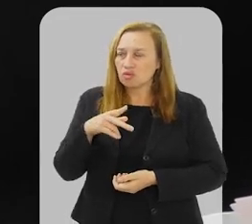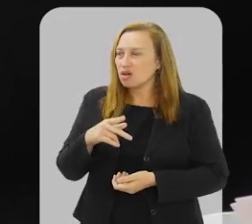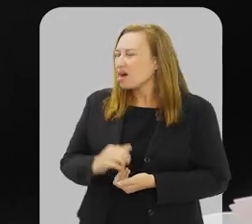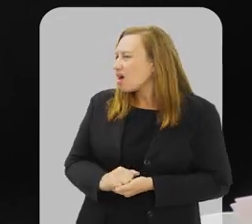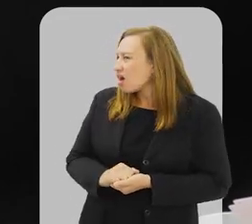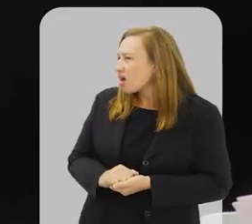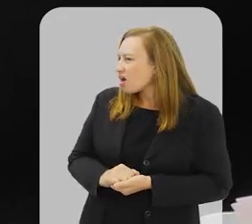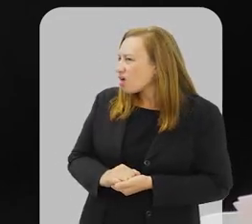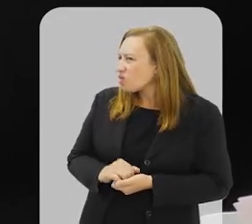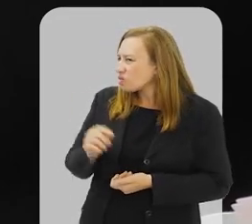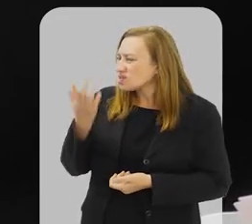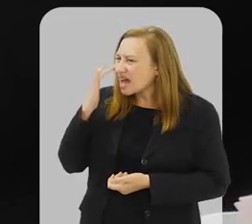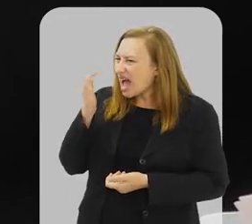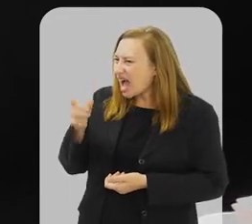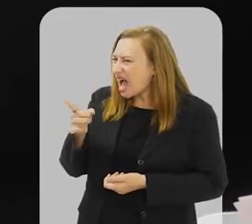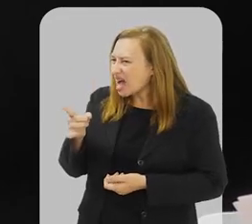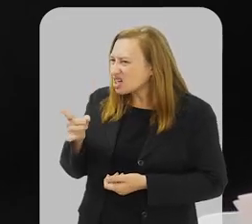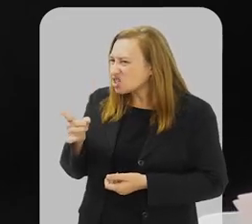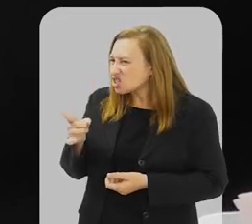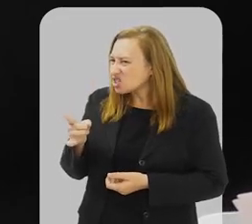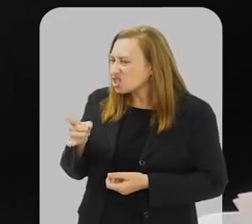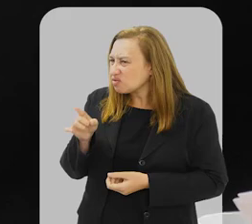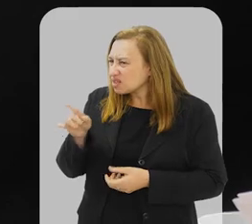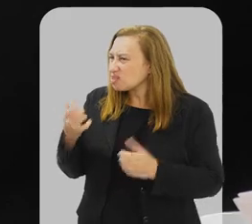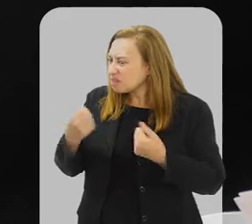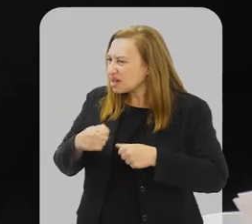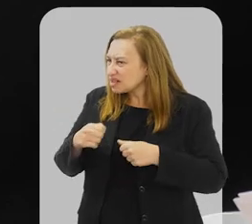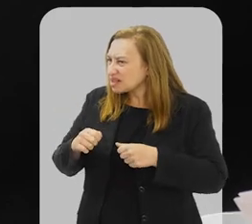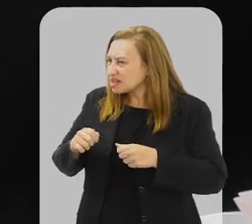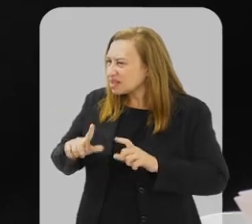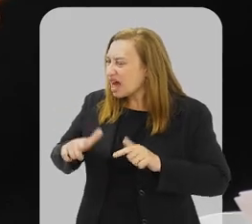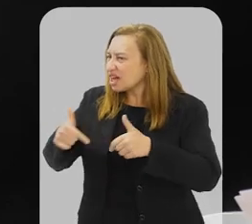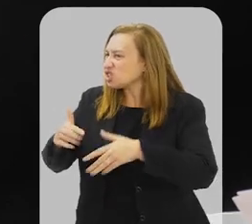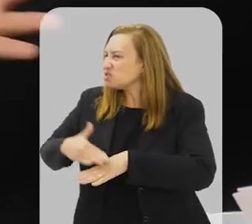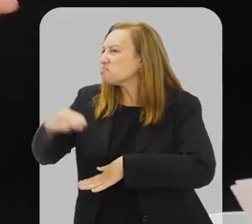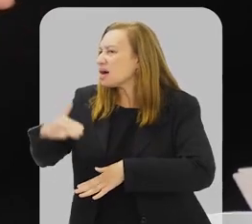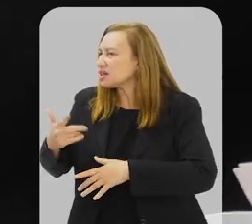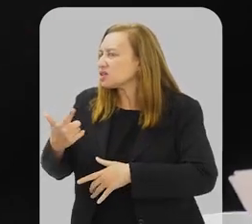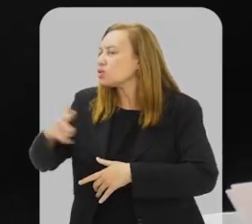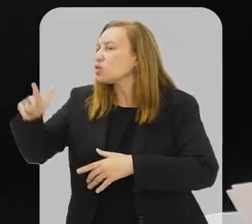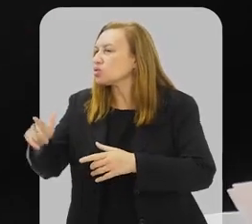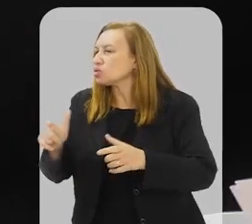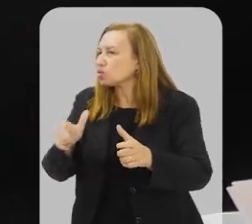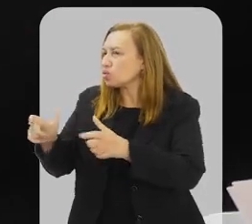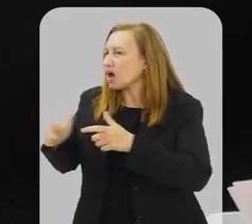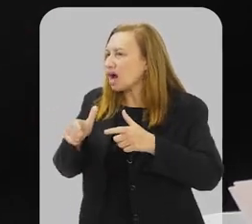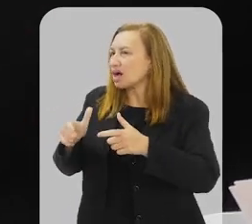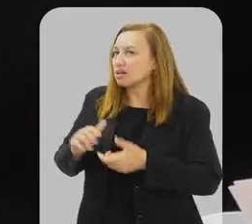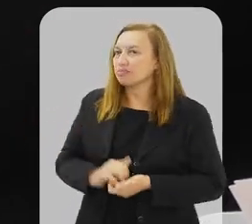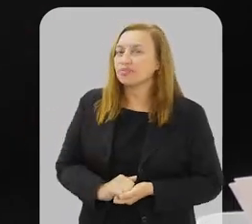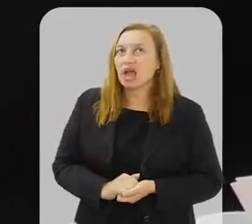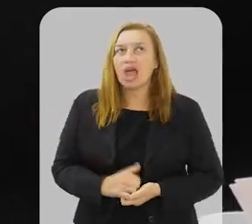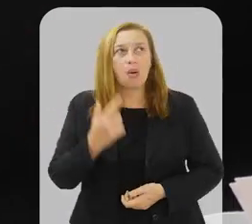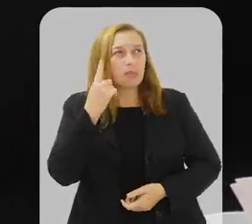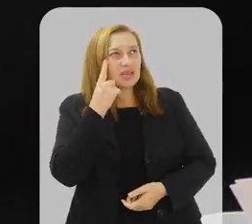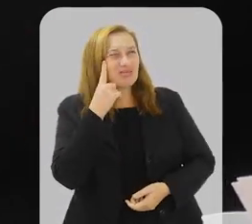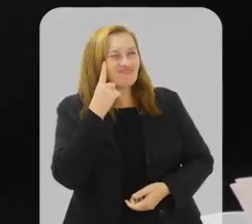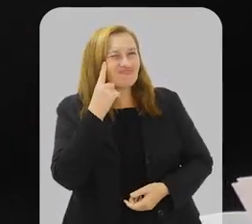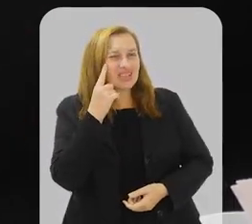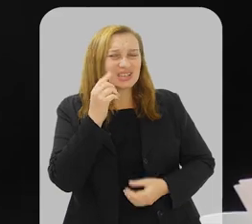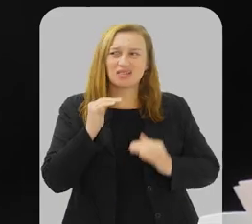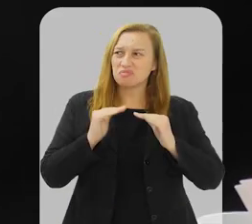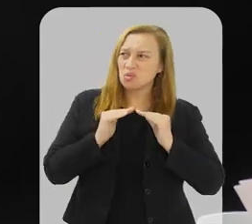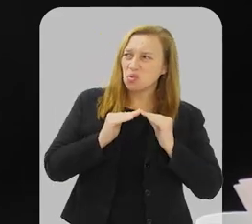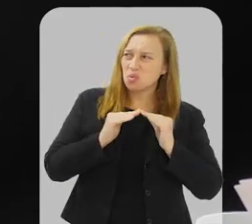você Você é de esse furacão tá numa caixinha que você tinha que fazer outras coisas e aí eu falei Será que isso é a favor